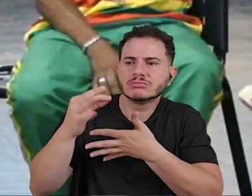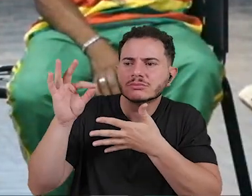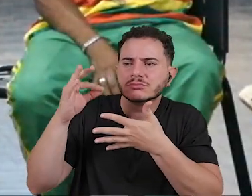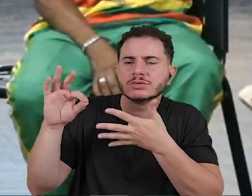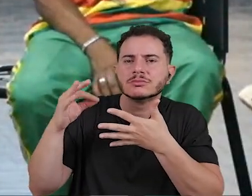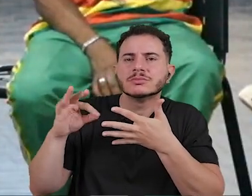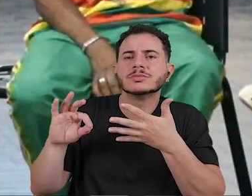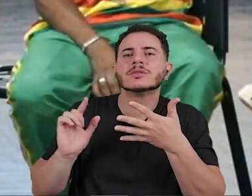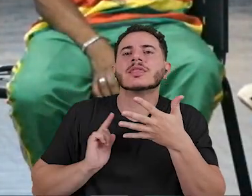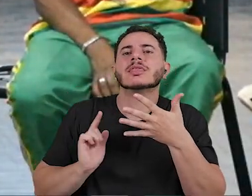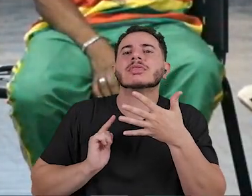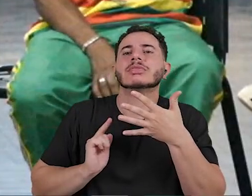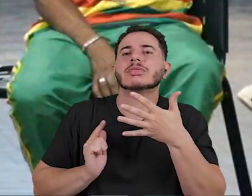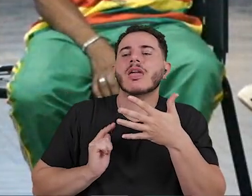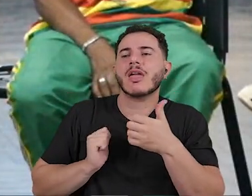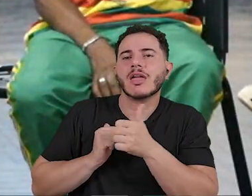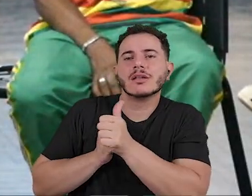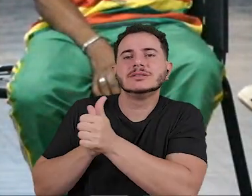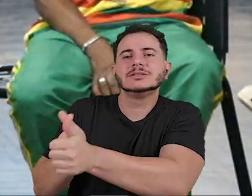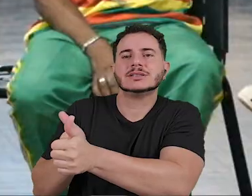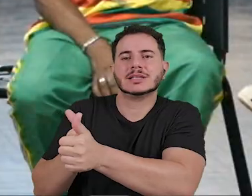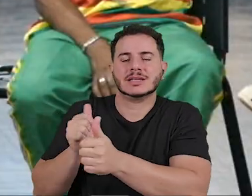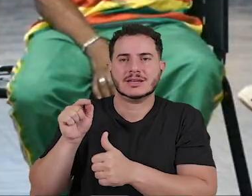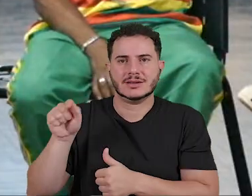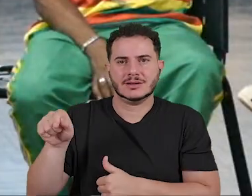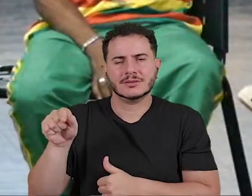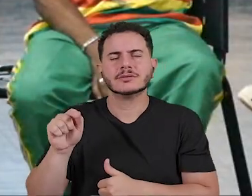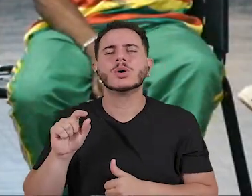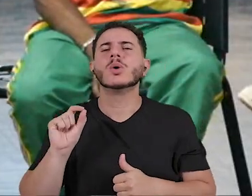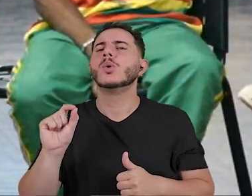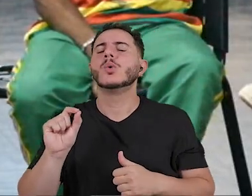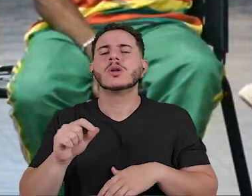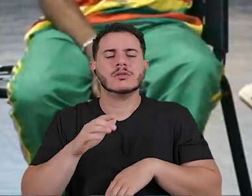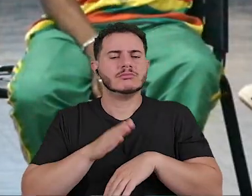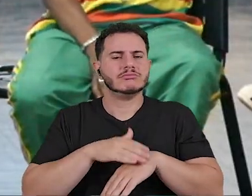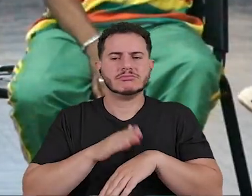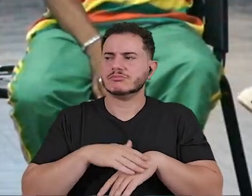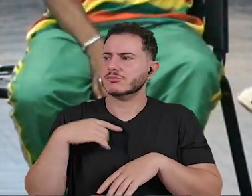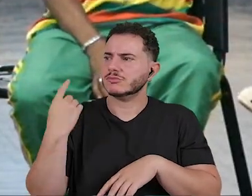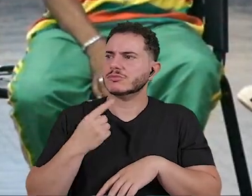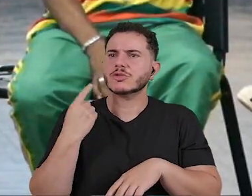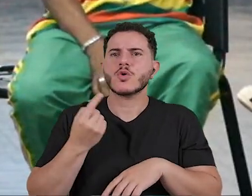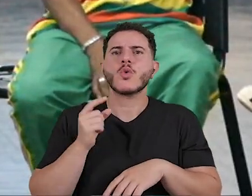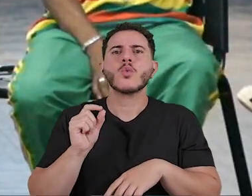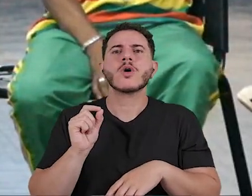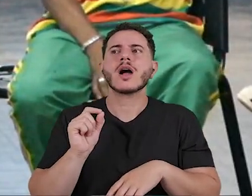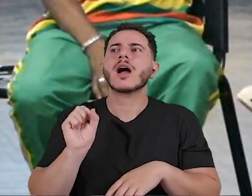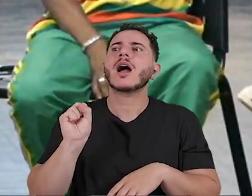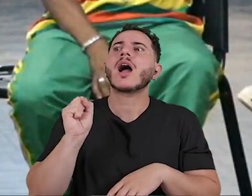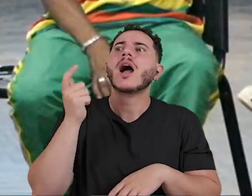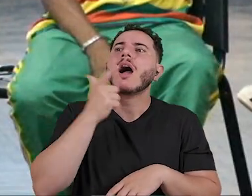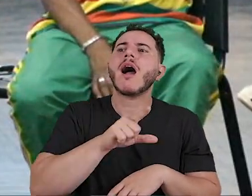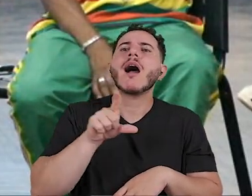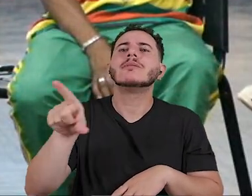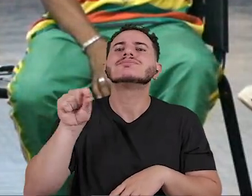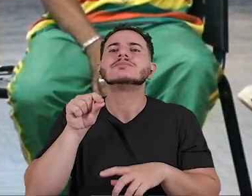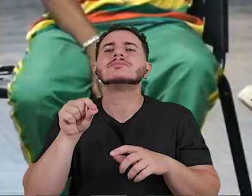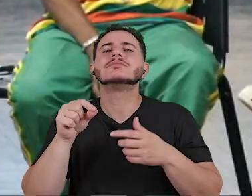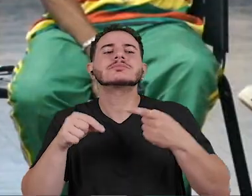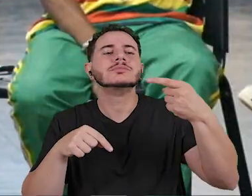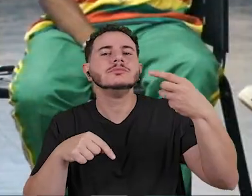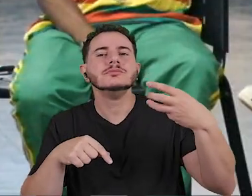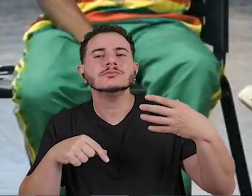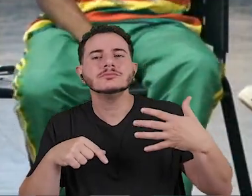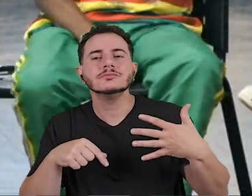a distinção de quem vai ganhar qual a posição é exatamente a idade. E algumas